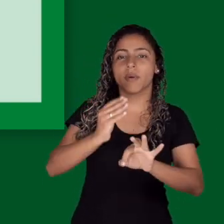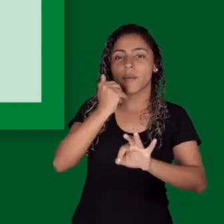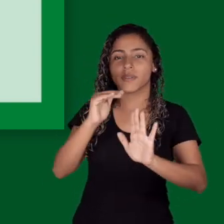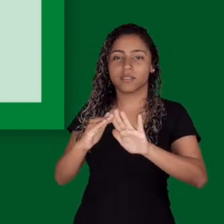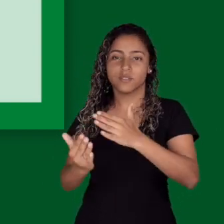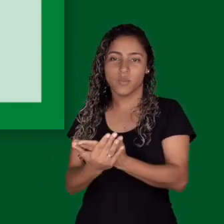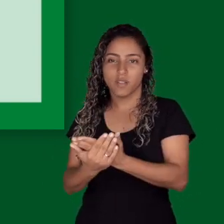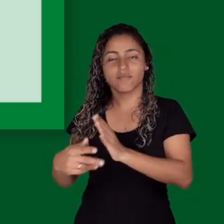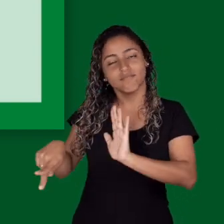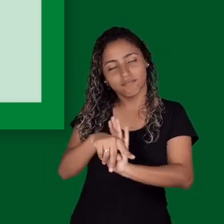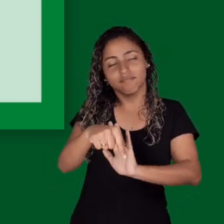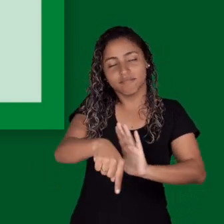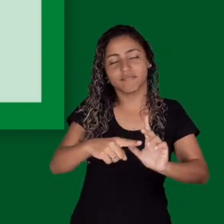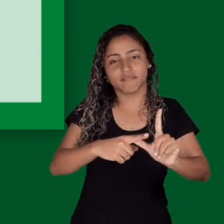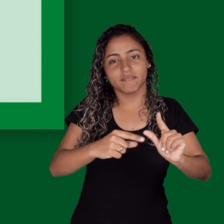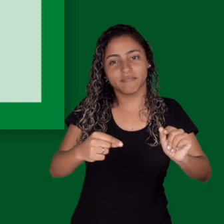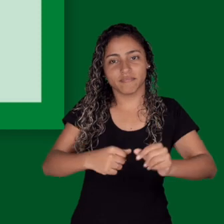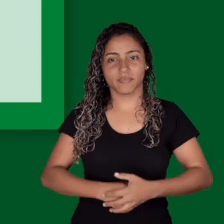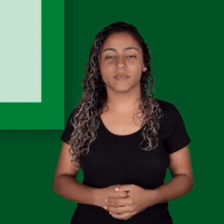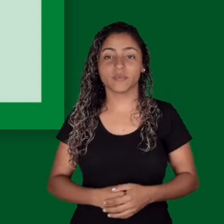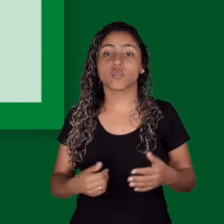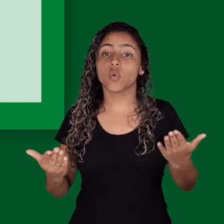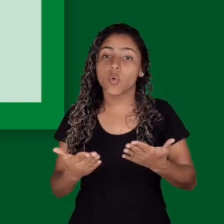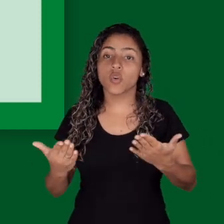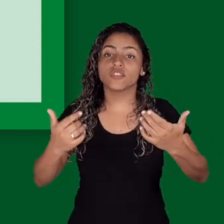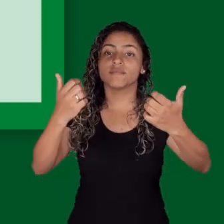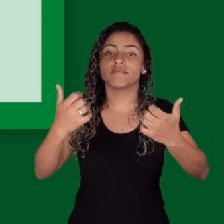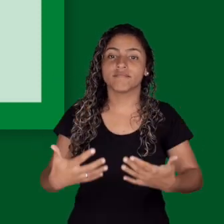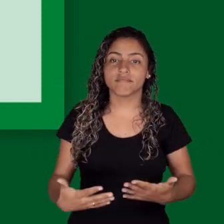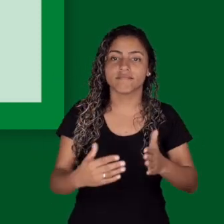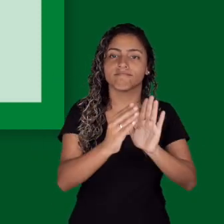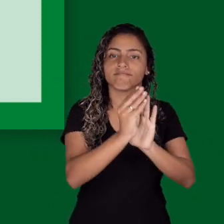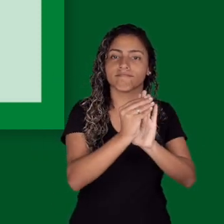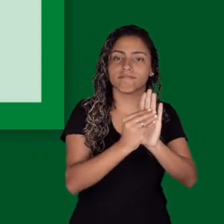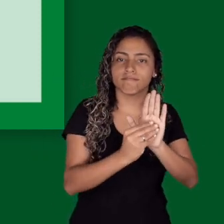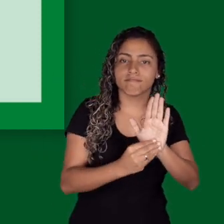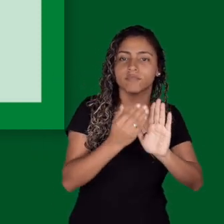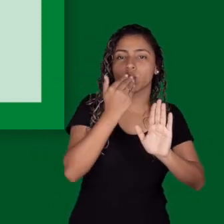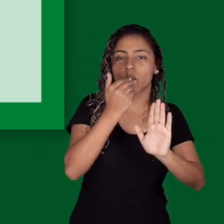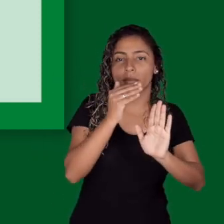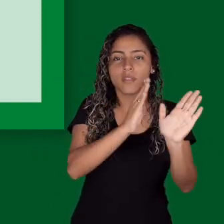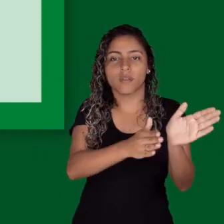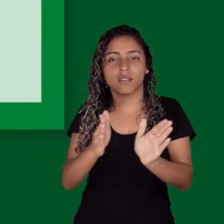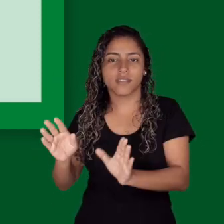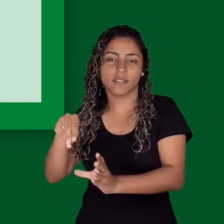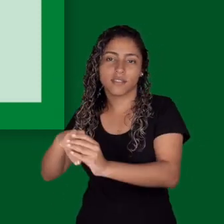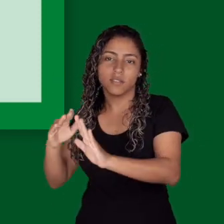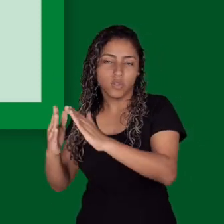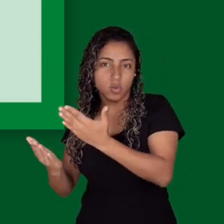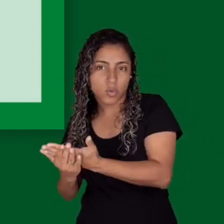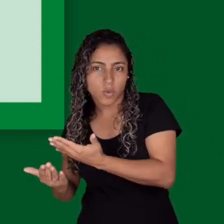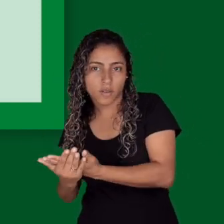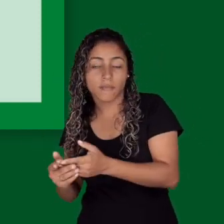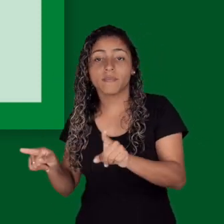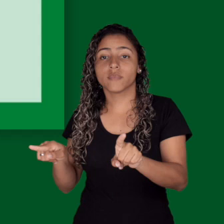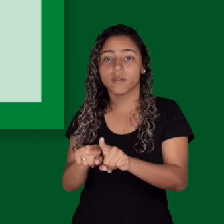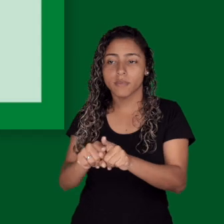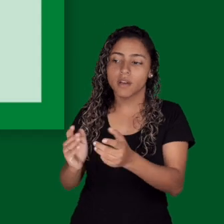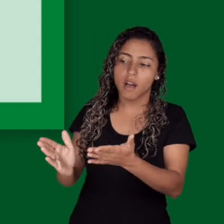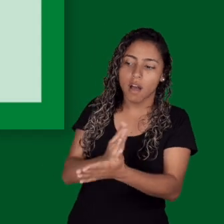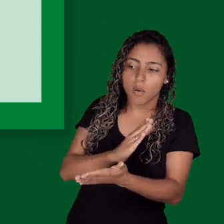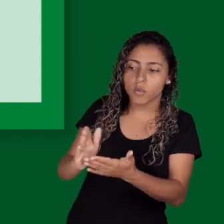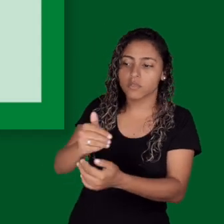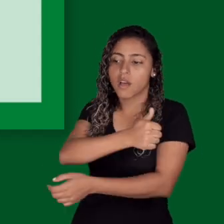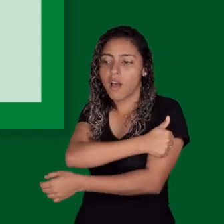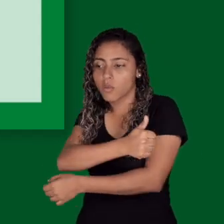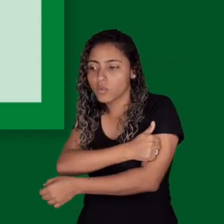de Alimentação Escolar do Distrito Federal. E hoje nós vamos falar um pouquinho sobre os cardápios da alimentação escolar e qual a influência